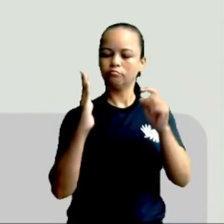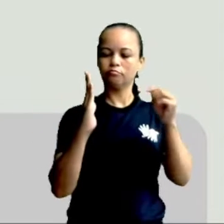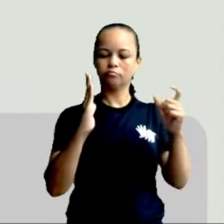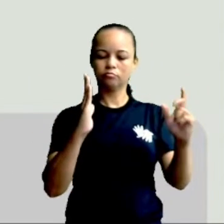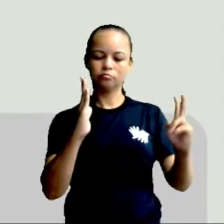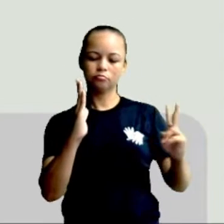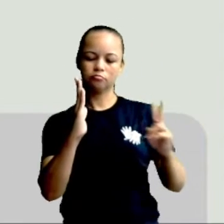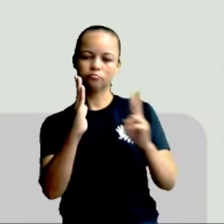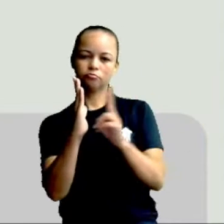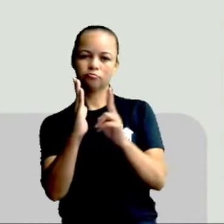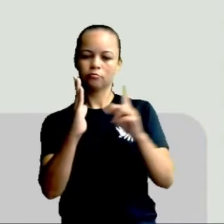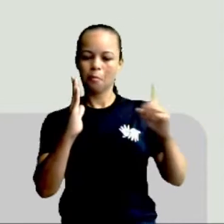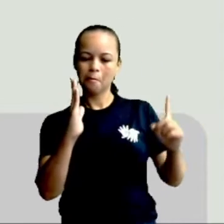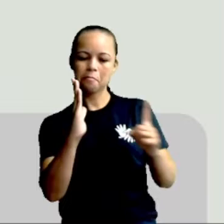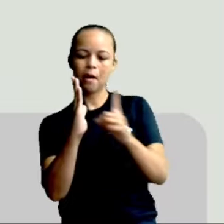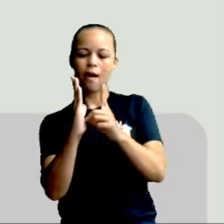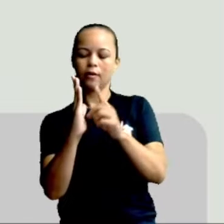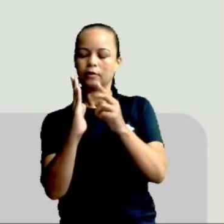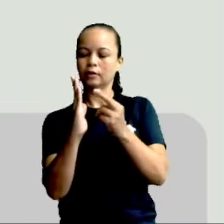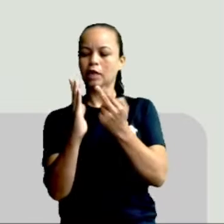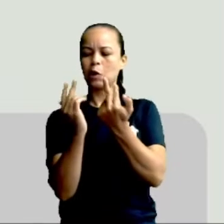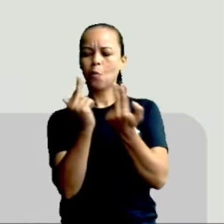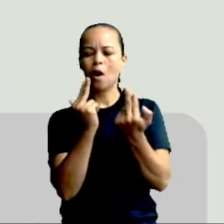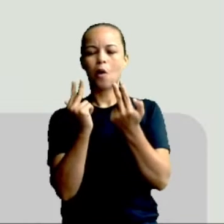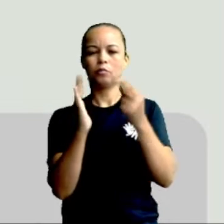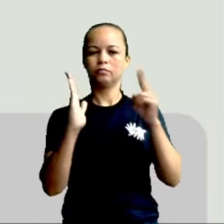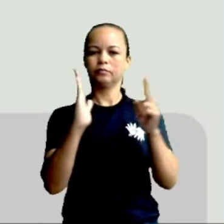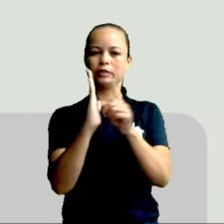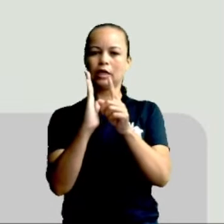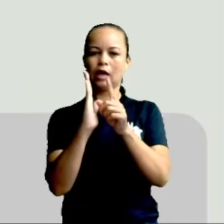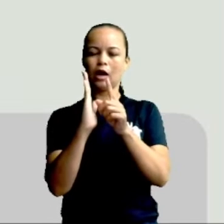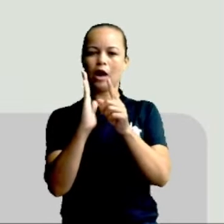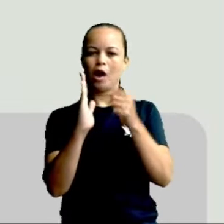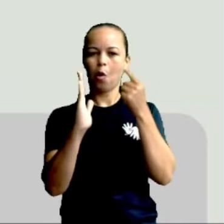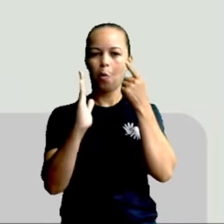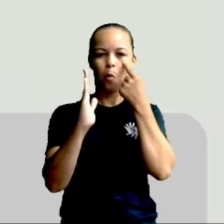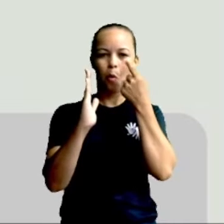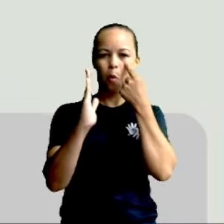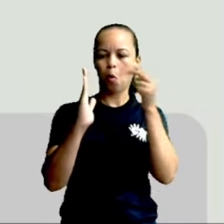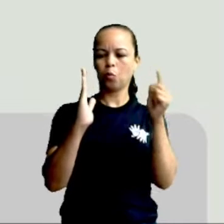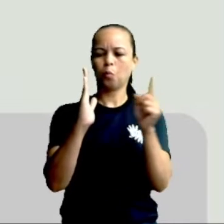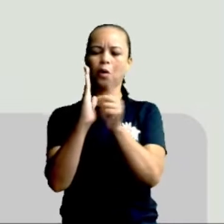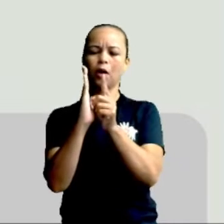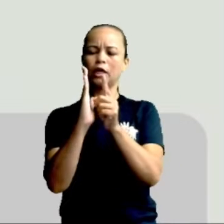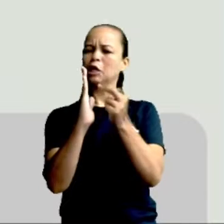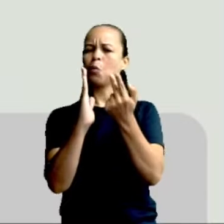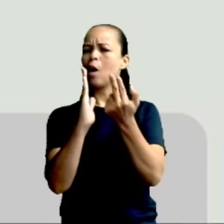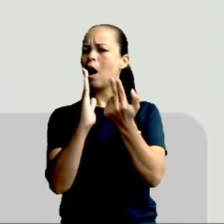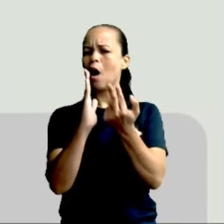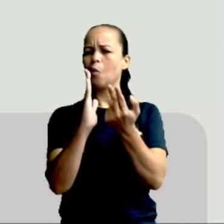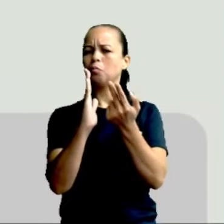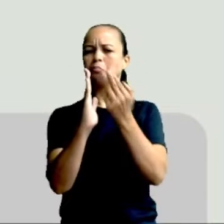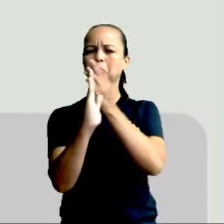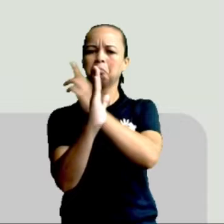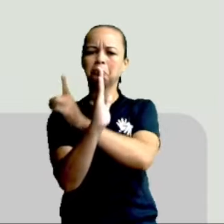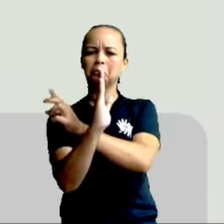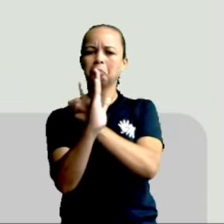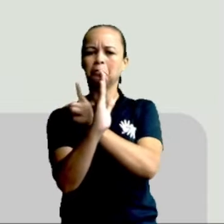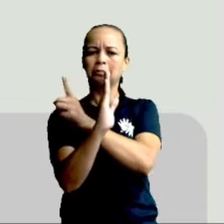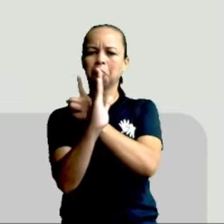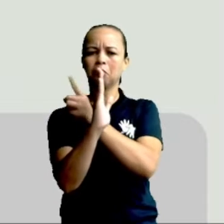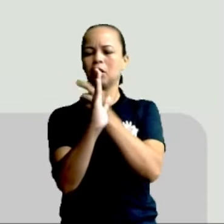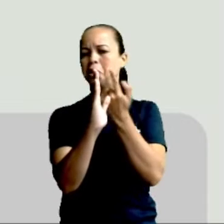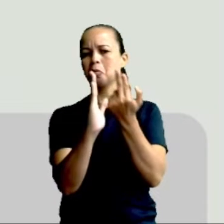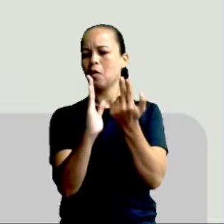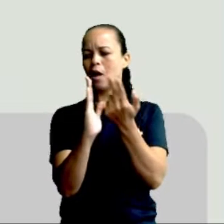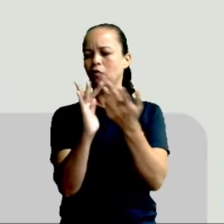mesma distância, tá? Na mesma altura dos olhos aí você consegue ver. Se eu tiver um ângulo de